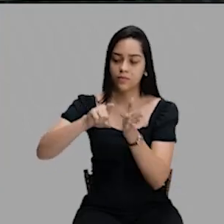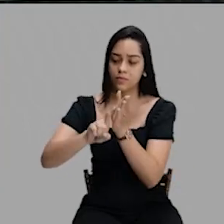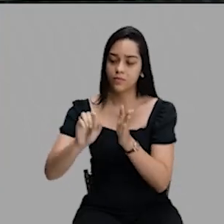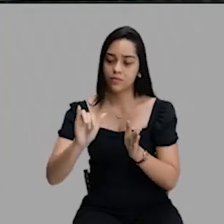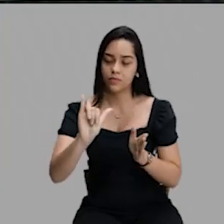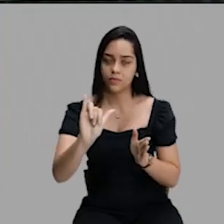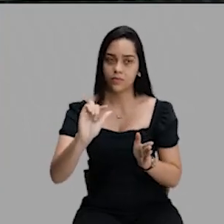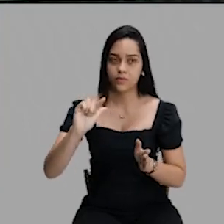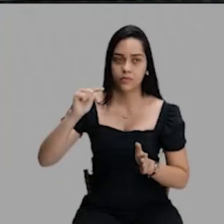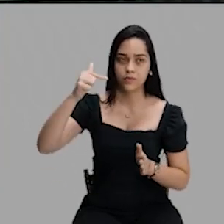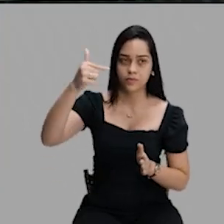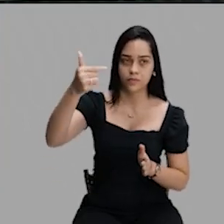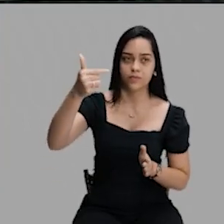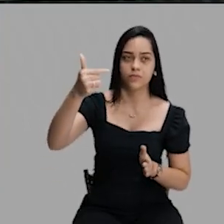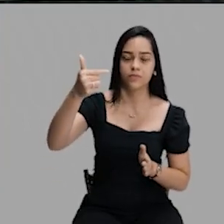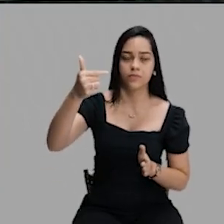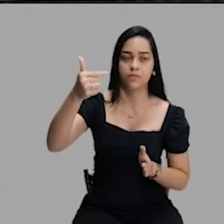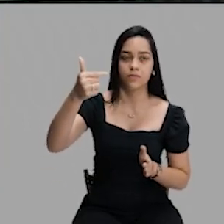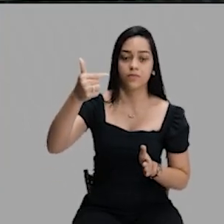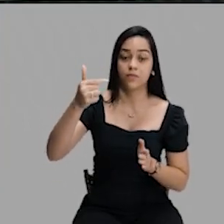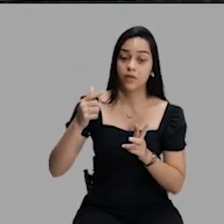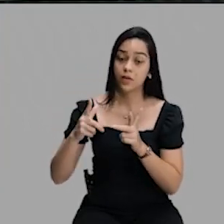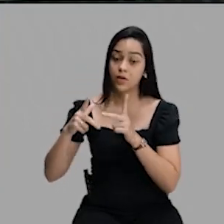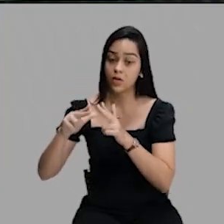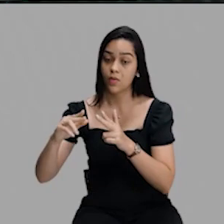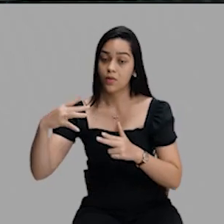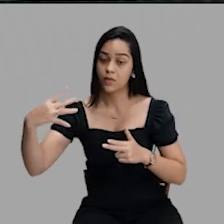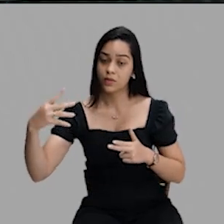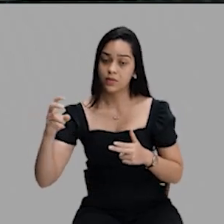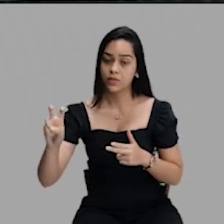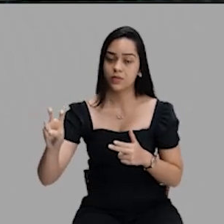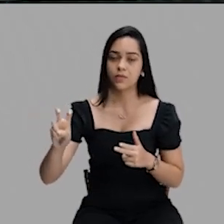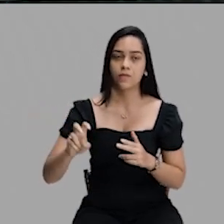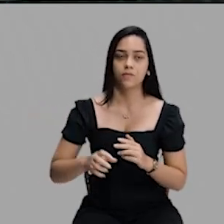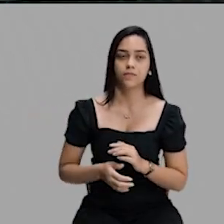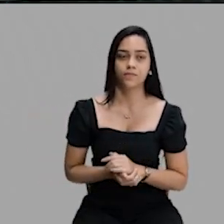1 ao quadrado. Isso aqui igual a 45.